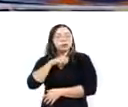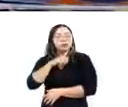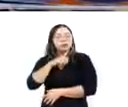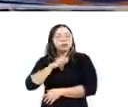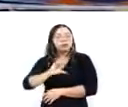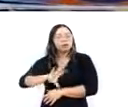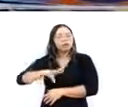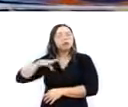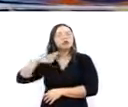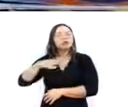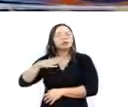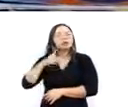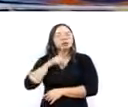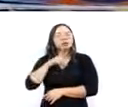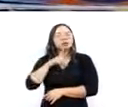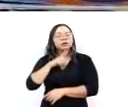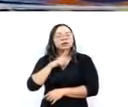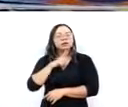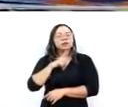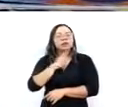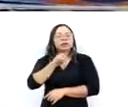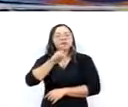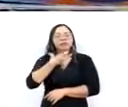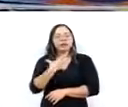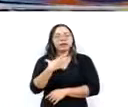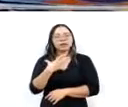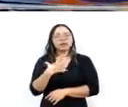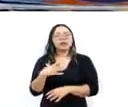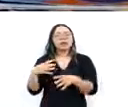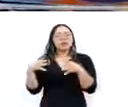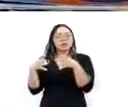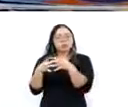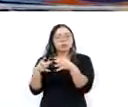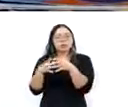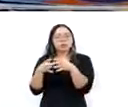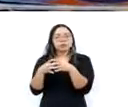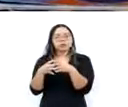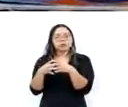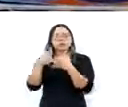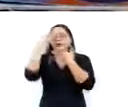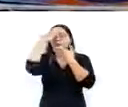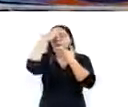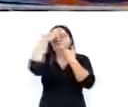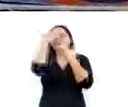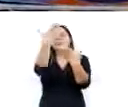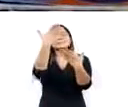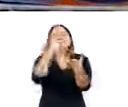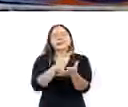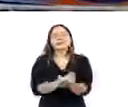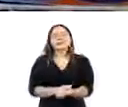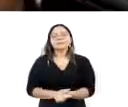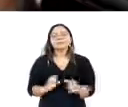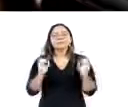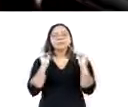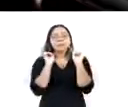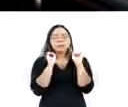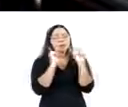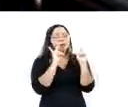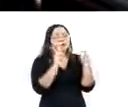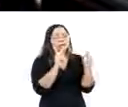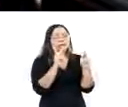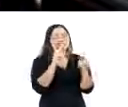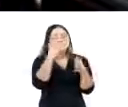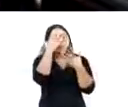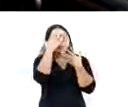corajosos, que sejam capazes de lutar por aquilo que é o bem comum e coletivo. Nosso muito obrigado. Ok,